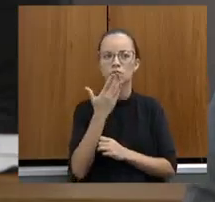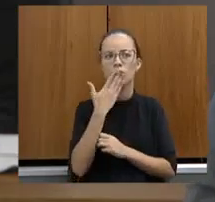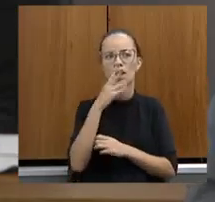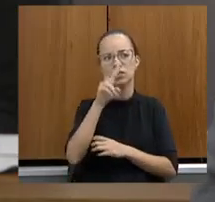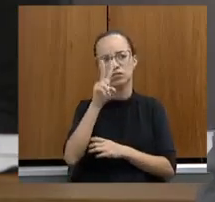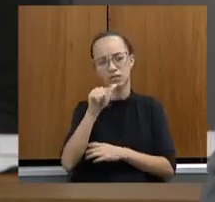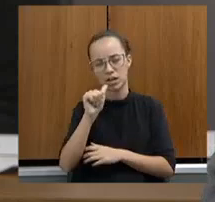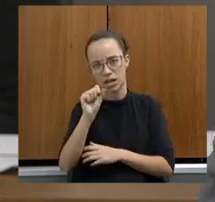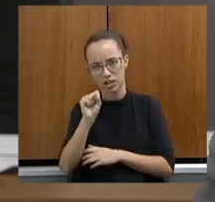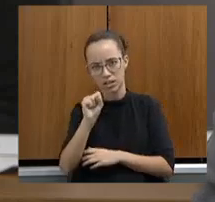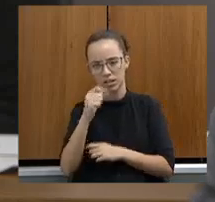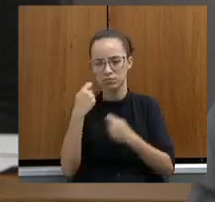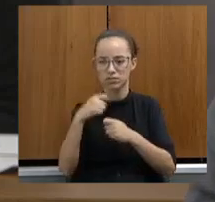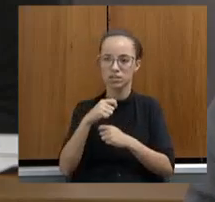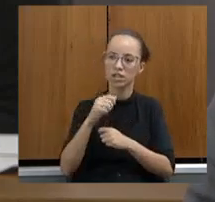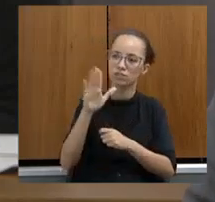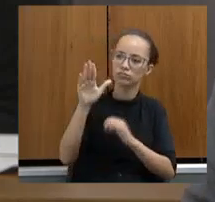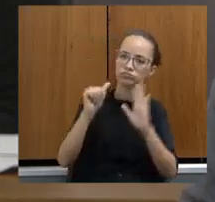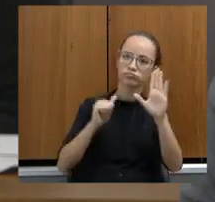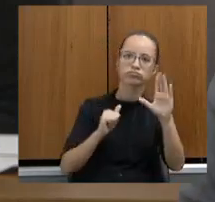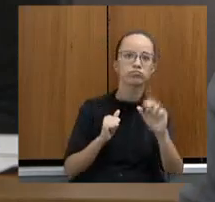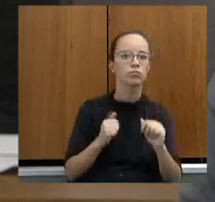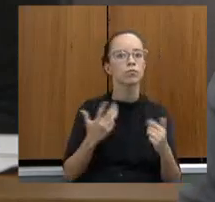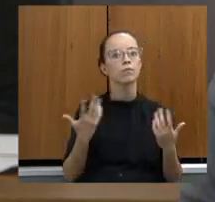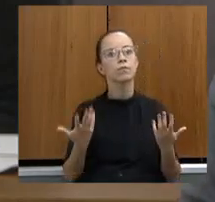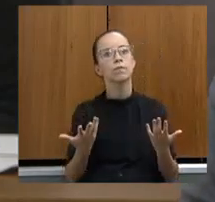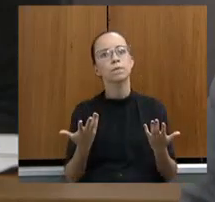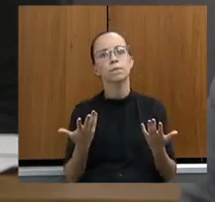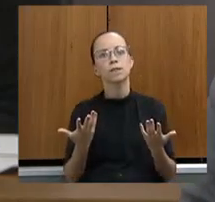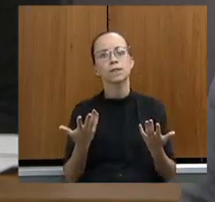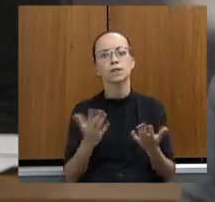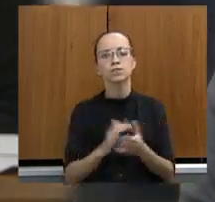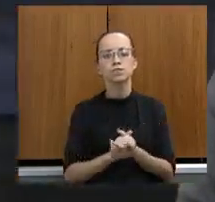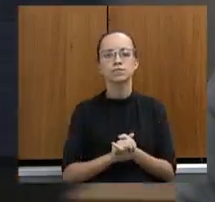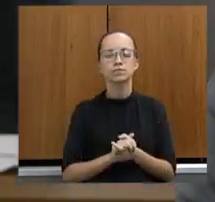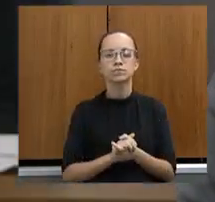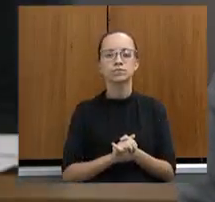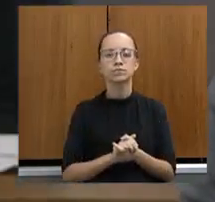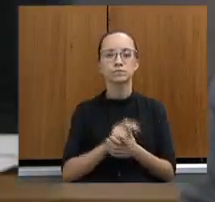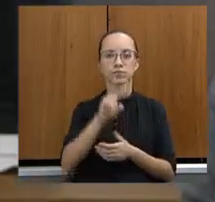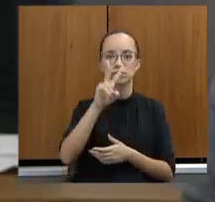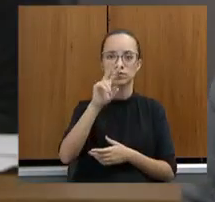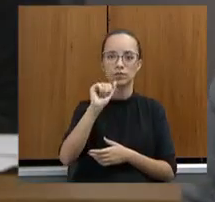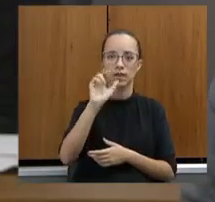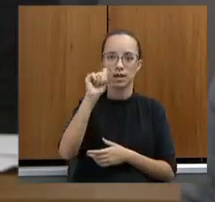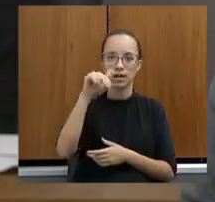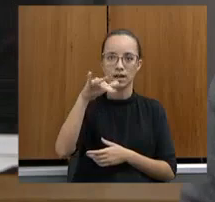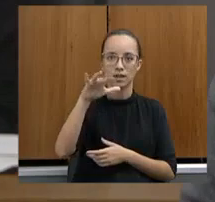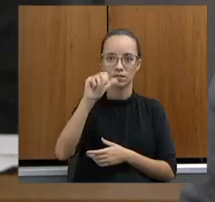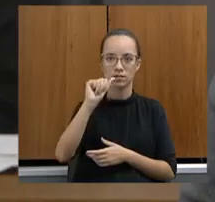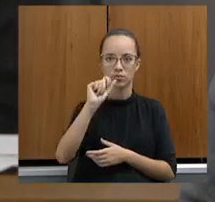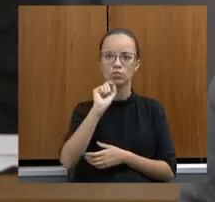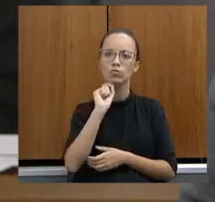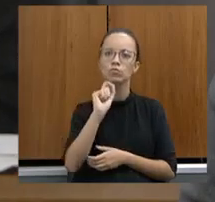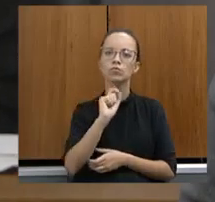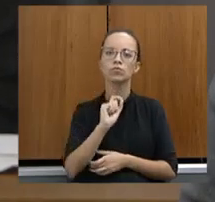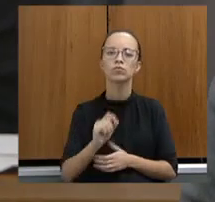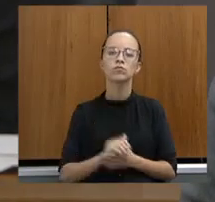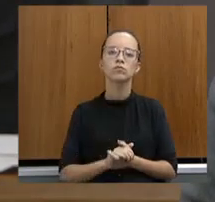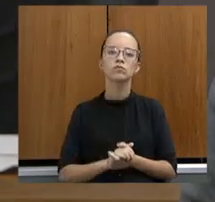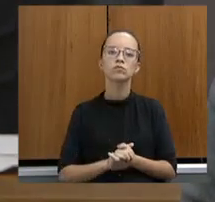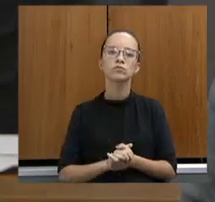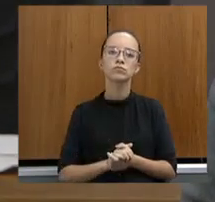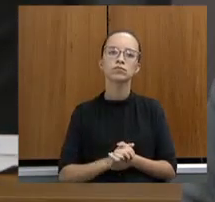vagas tem que ser eventualmente uma vacância né a vacância ela é tida sempre quanto ao